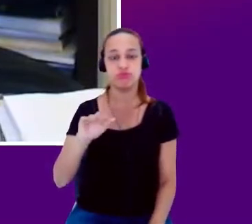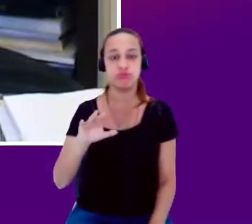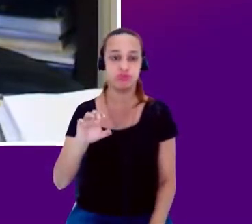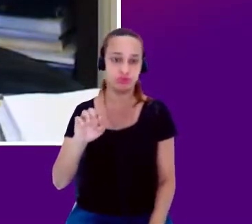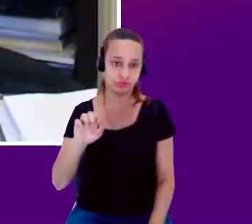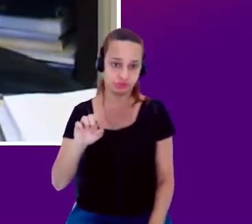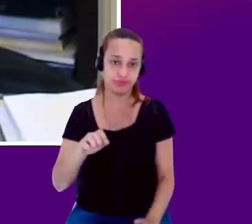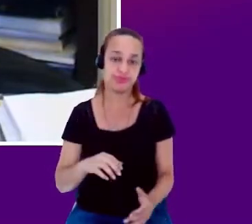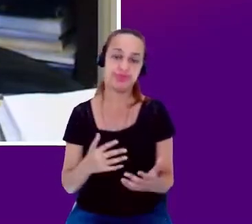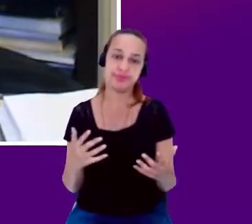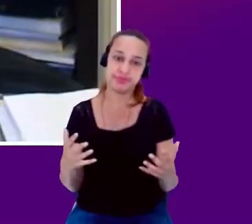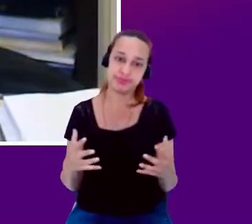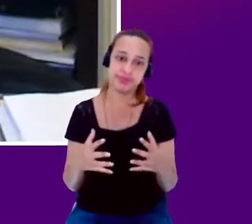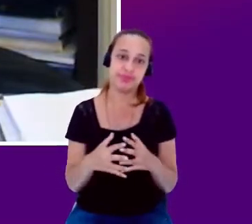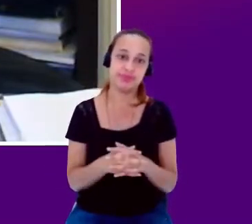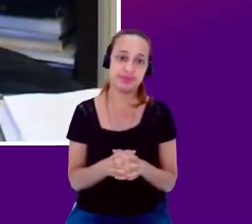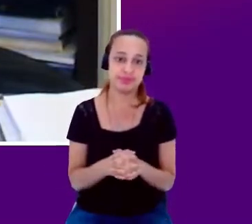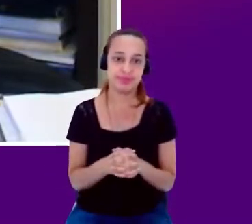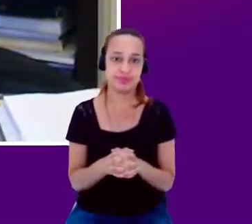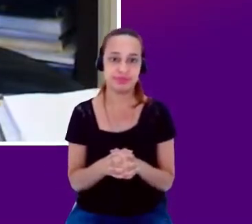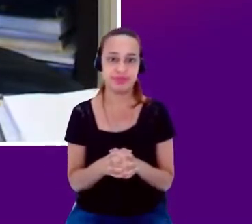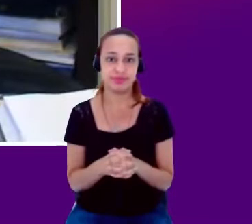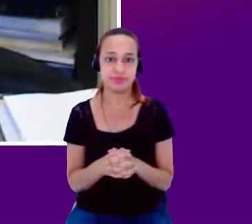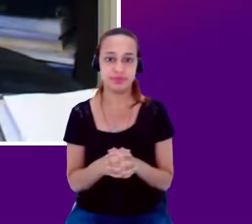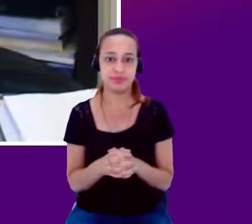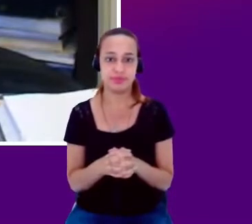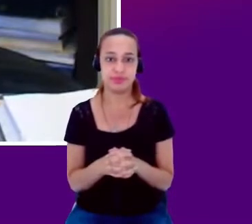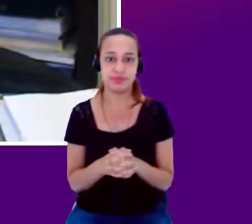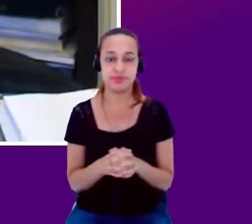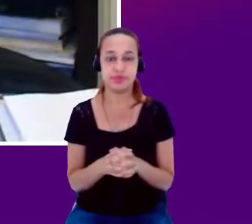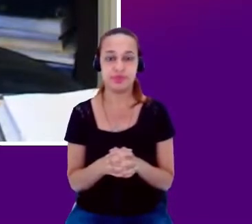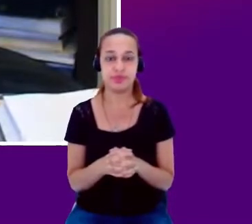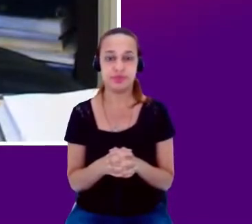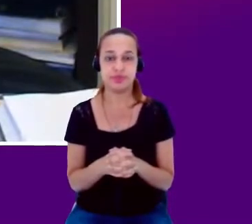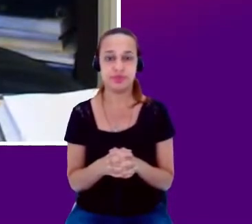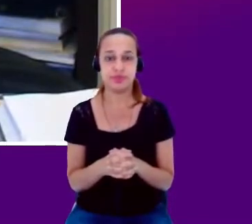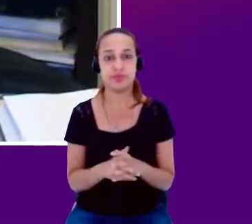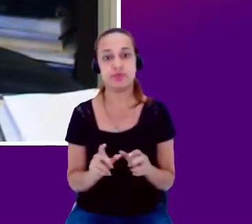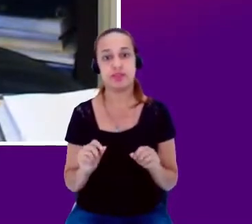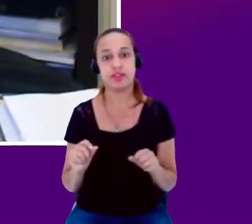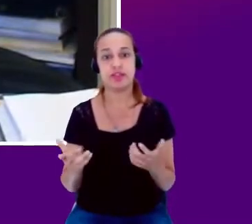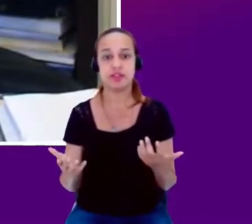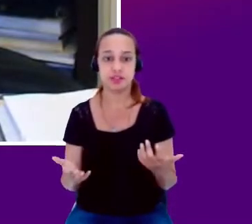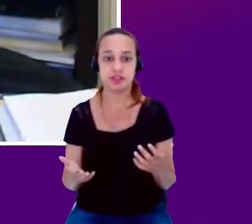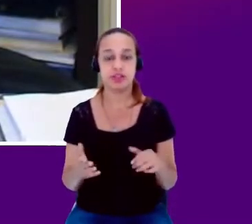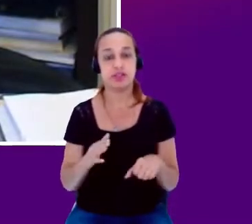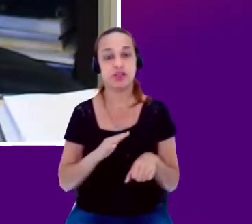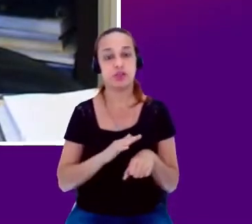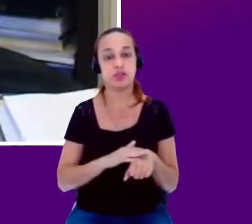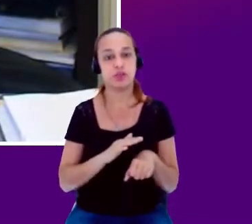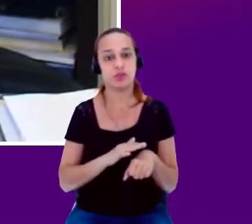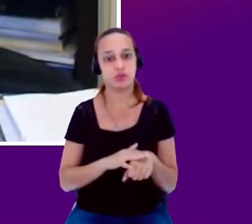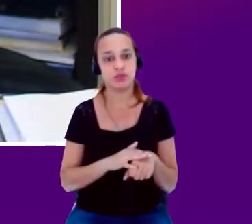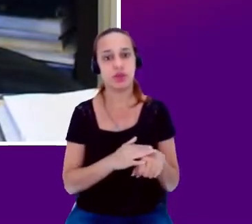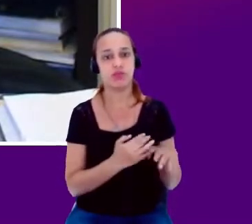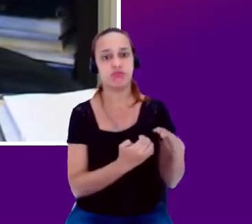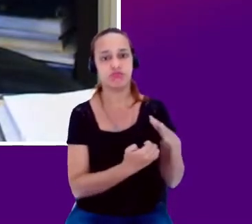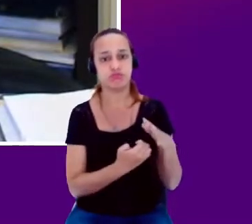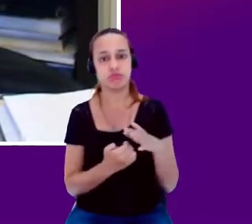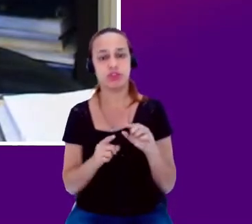né? Ou seja, programas desenhados pelas próprias entidades e que